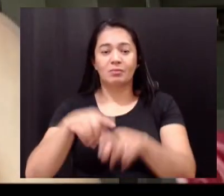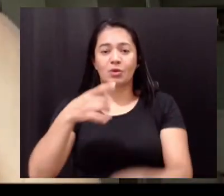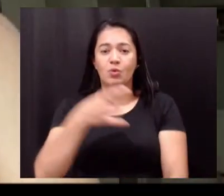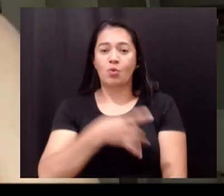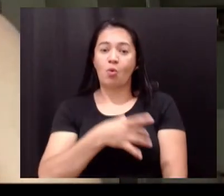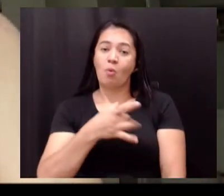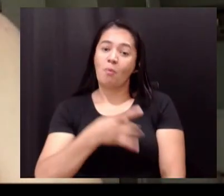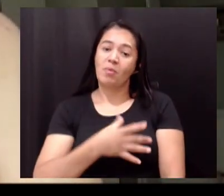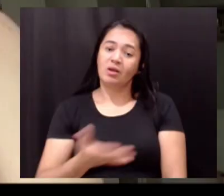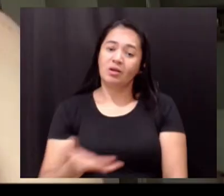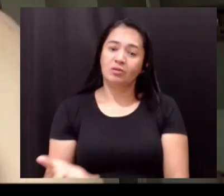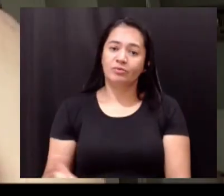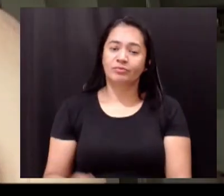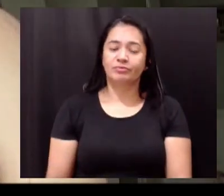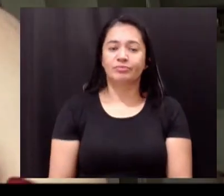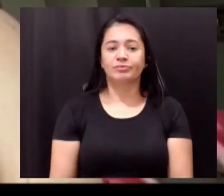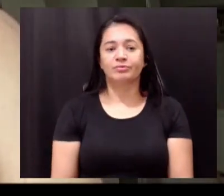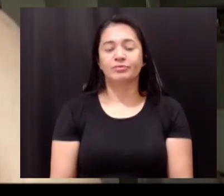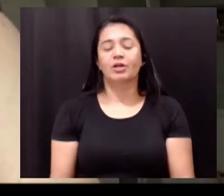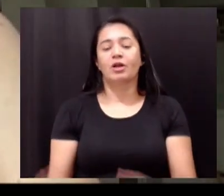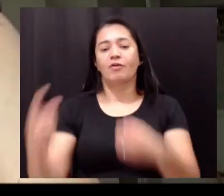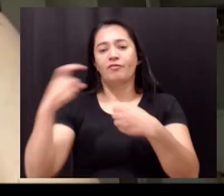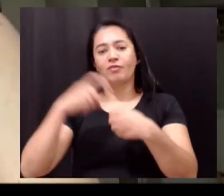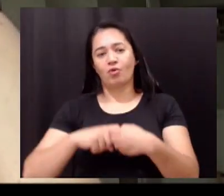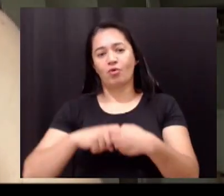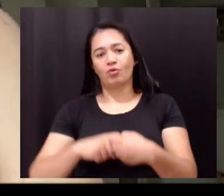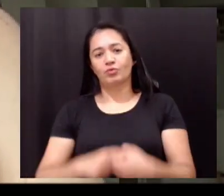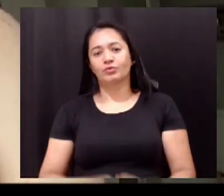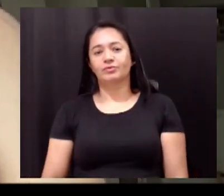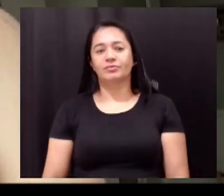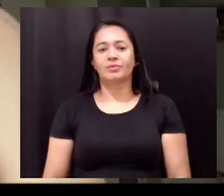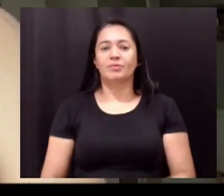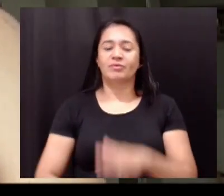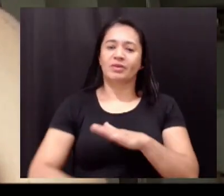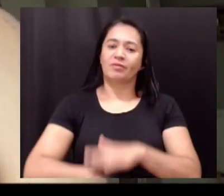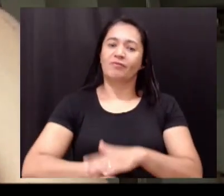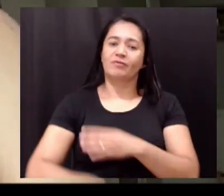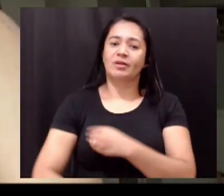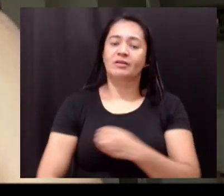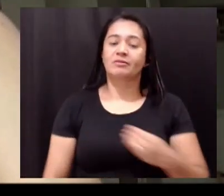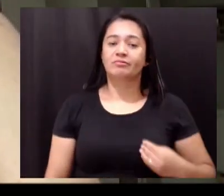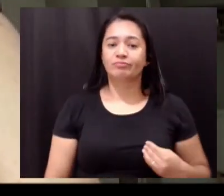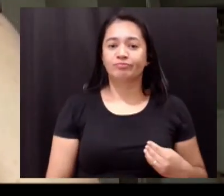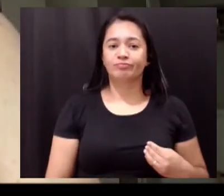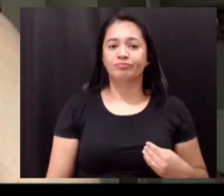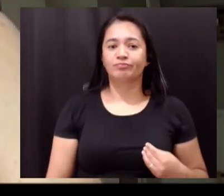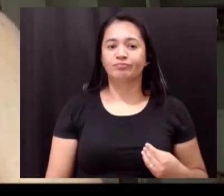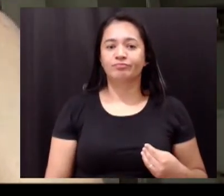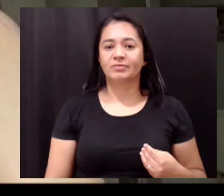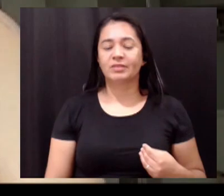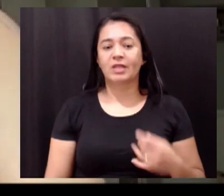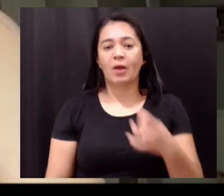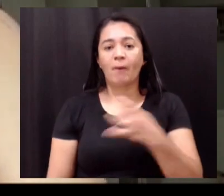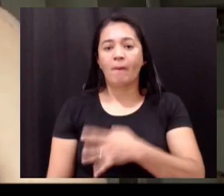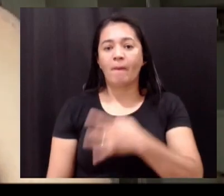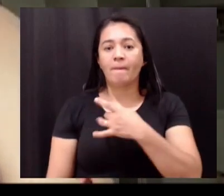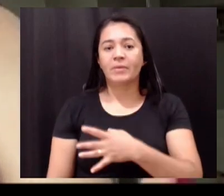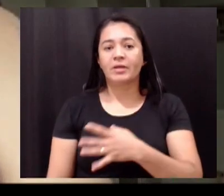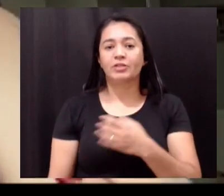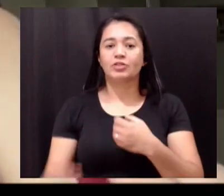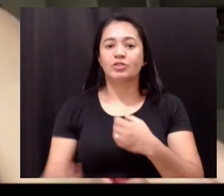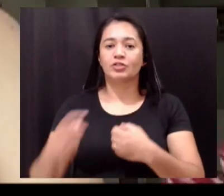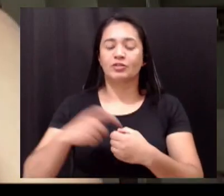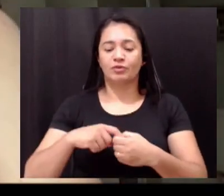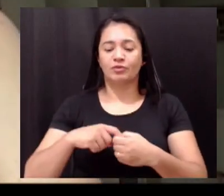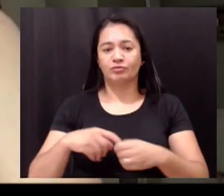de que isso retorne, o medo de fazer exames, o medo de retornar ao mercado de trabalho, de não